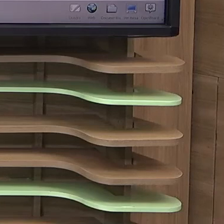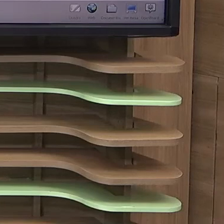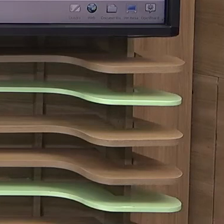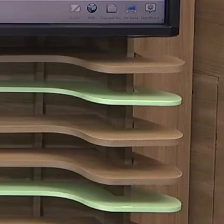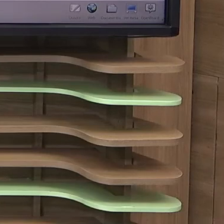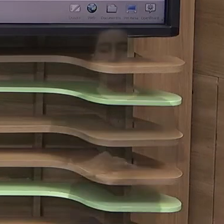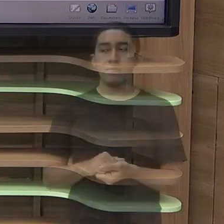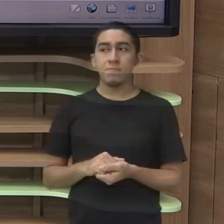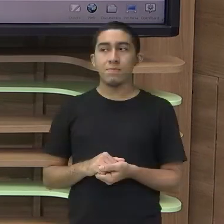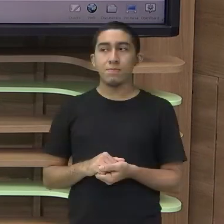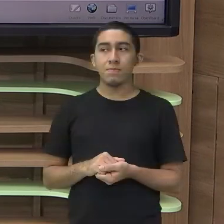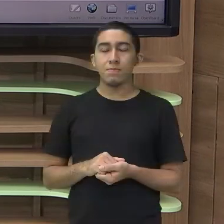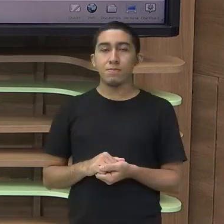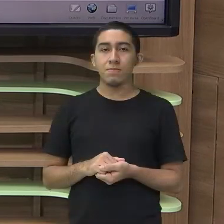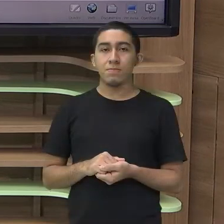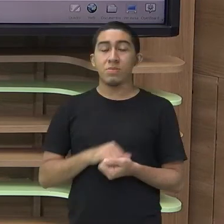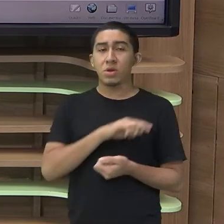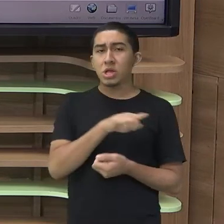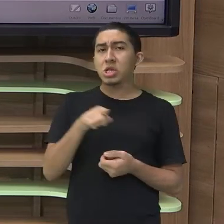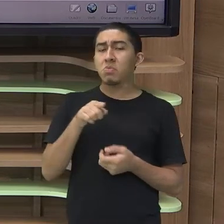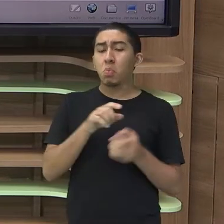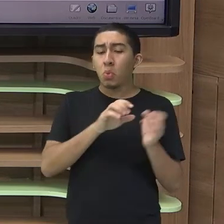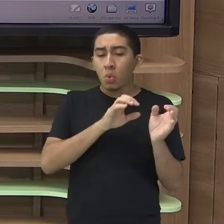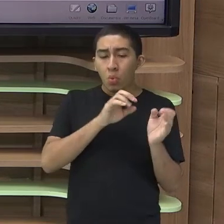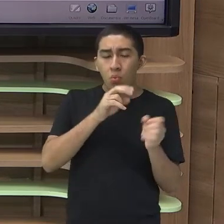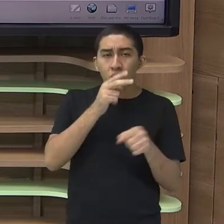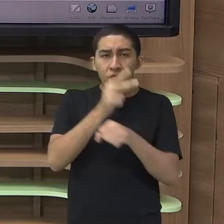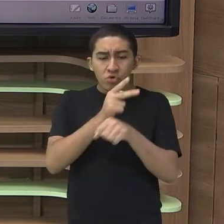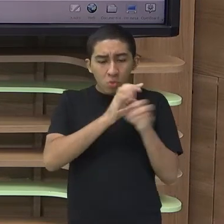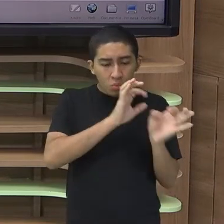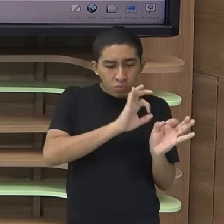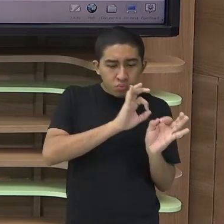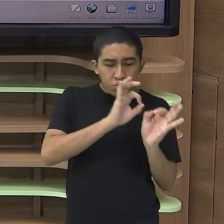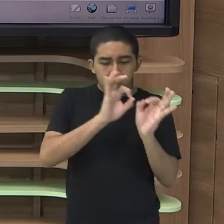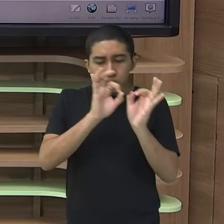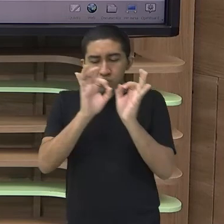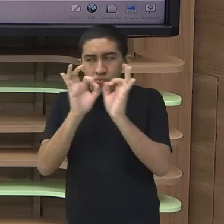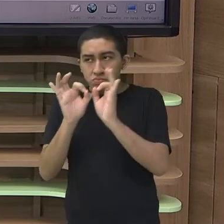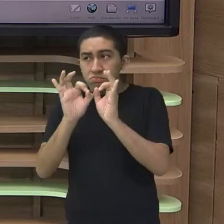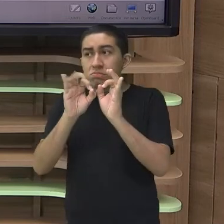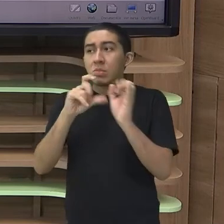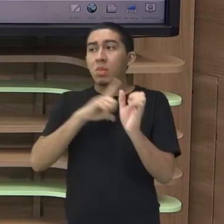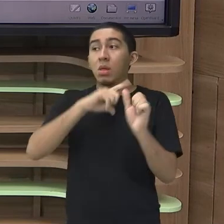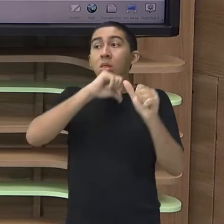Vocês viram aí nesse vídeo que são mudanças